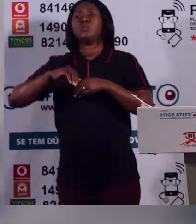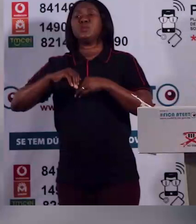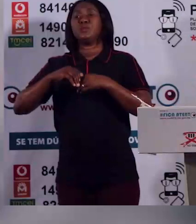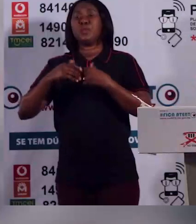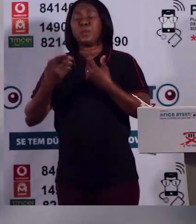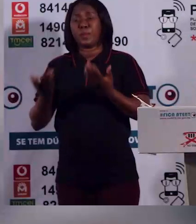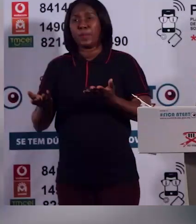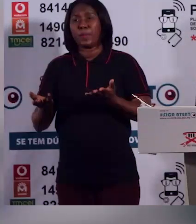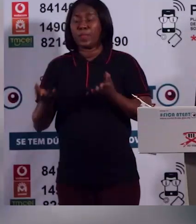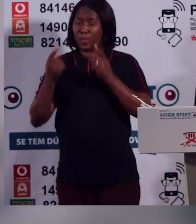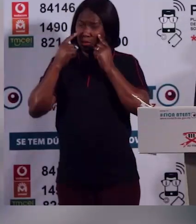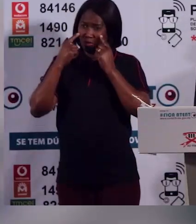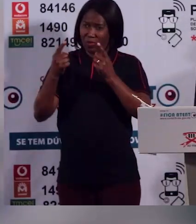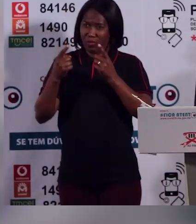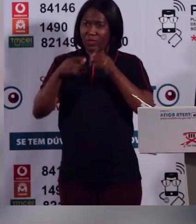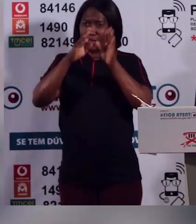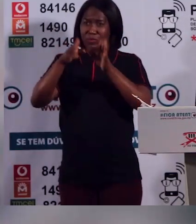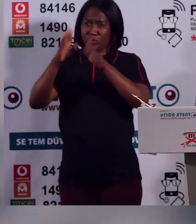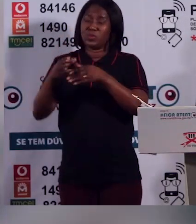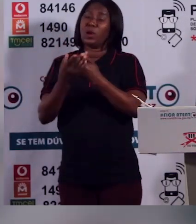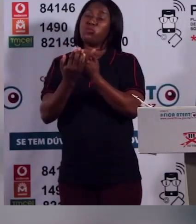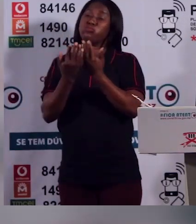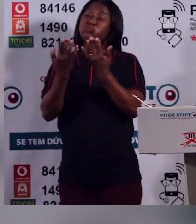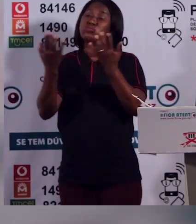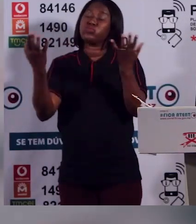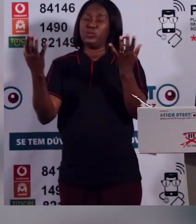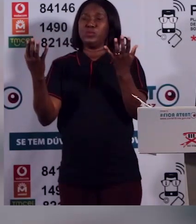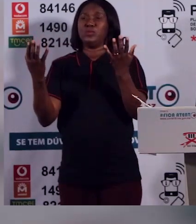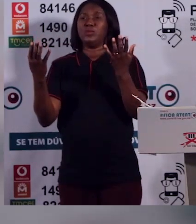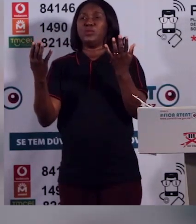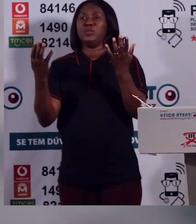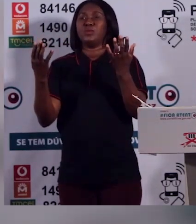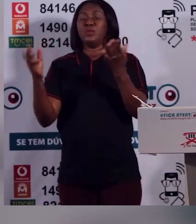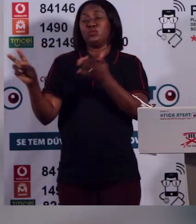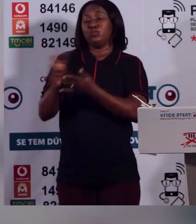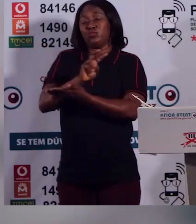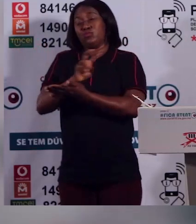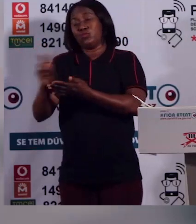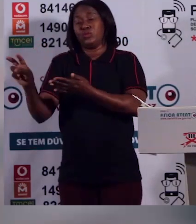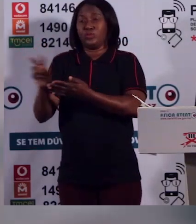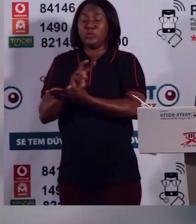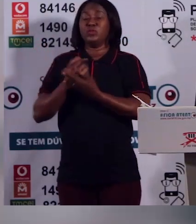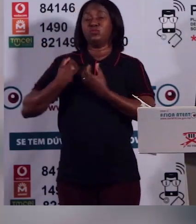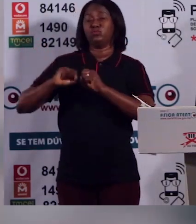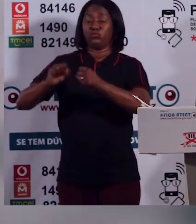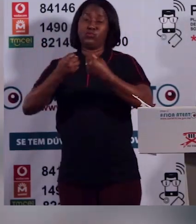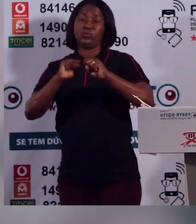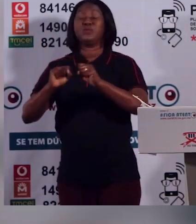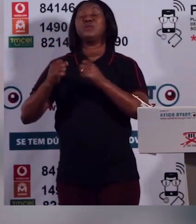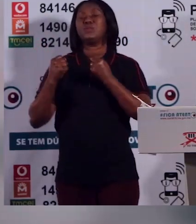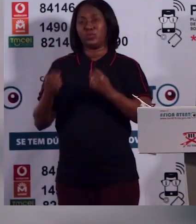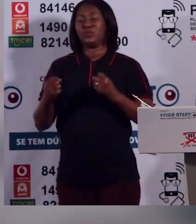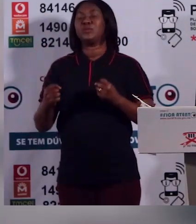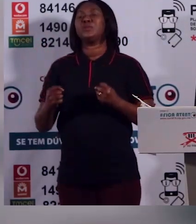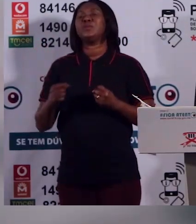E nós vemos que a maior parte dos nossos casos provém da vigilância ativa, e esta vigilância